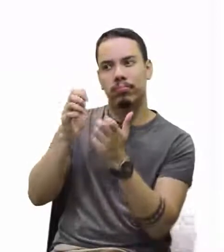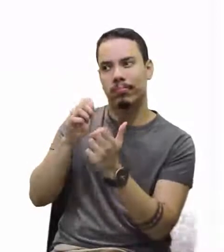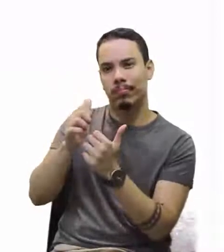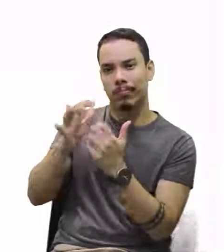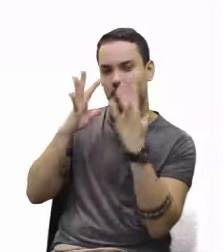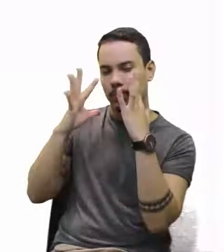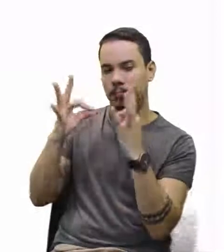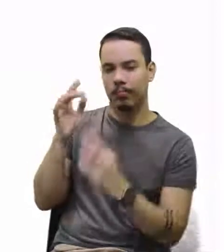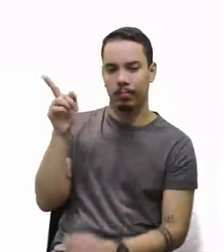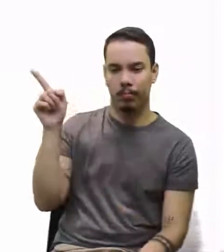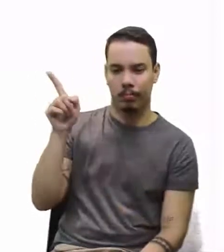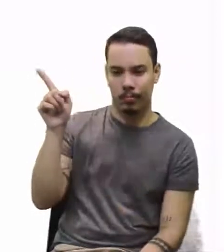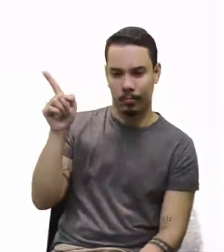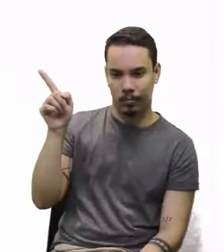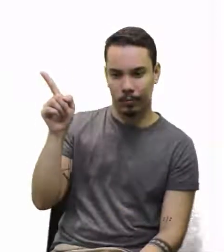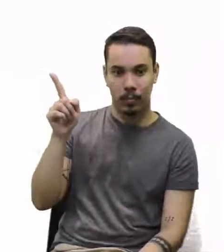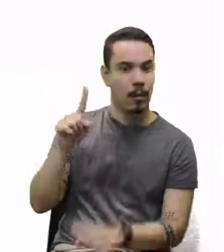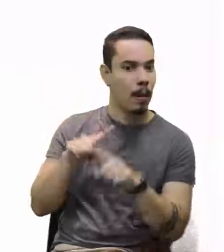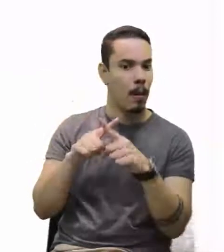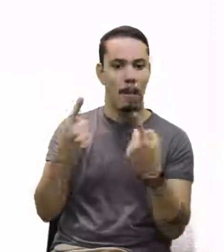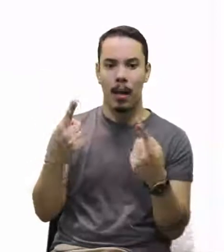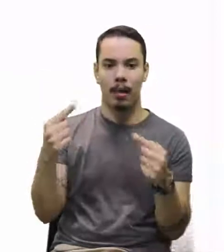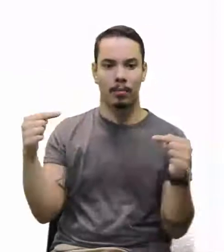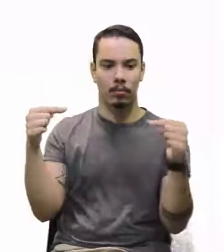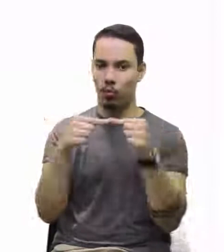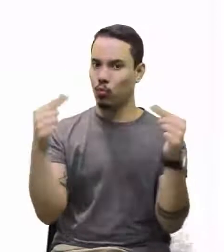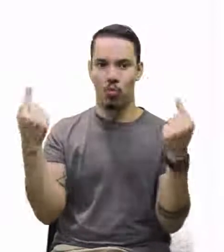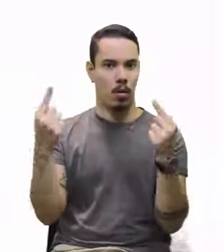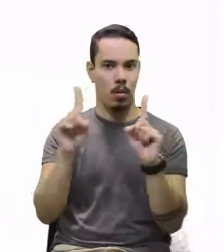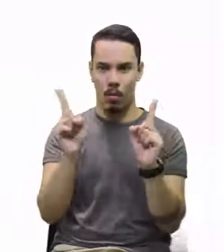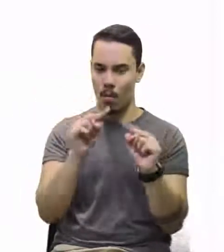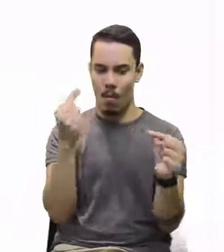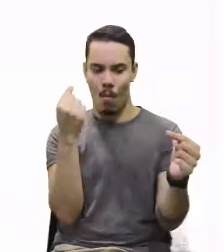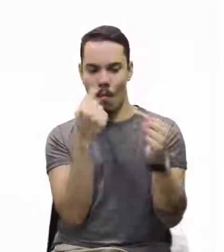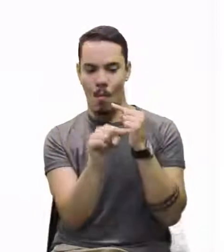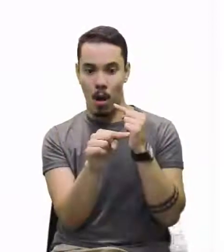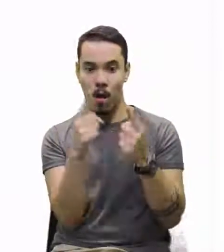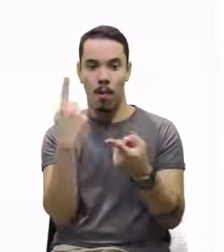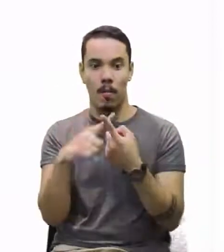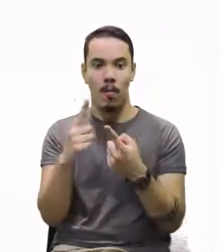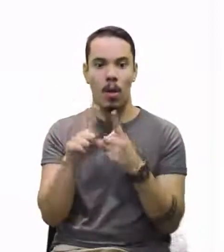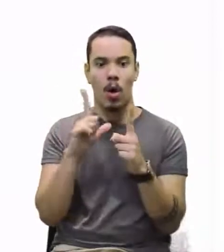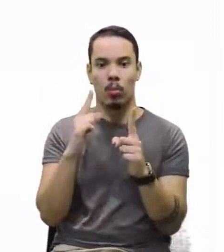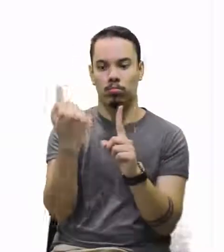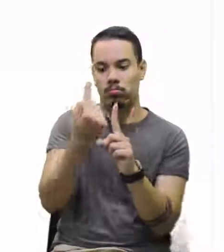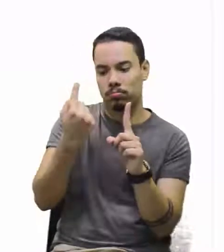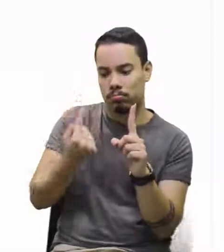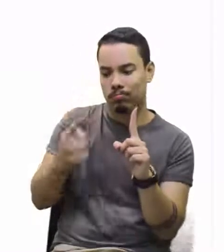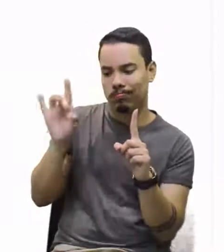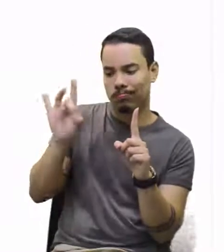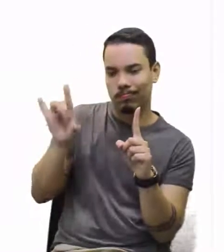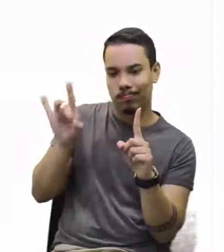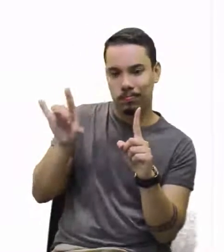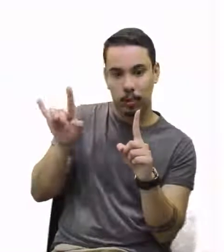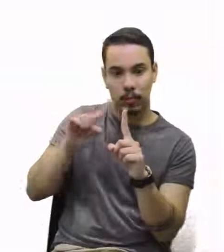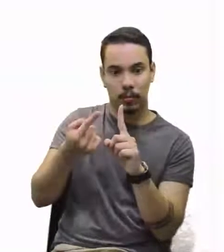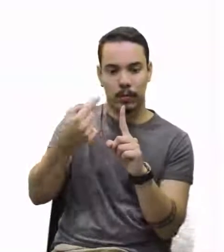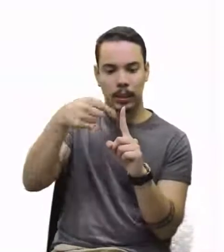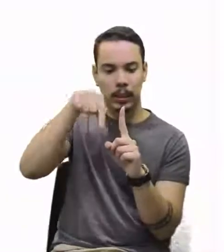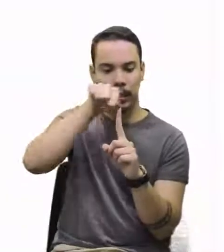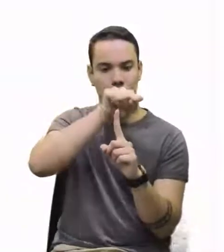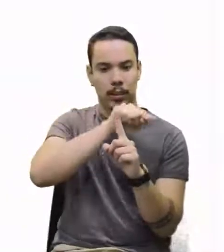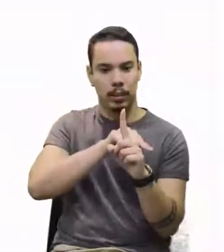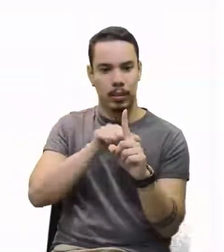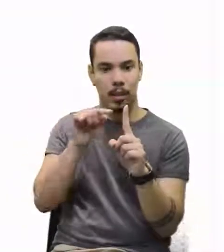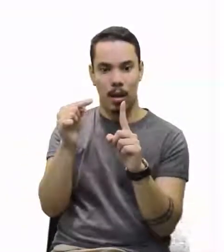caso aqui, só que ela não liga com esse fio. Mesmo isso aqui estando isolado, essa corrente passando aqui, cria